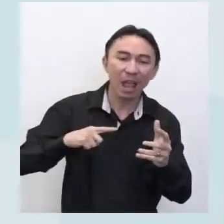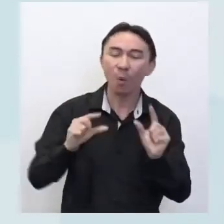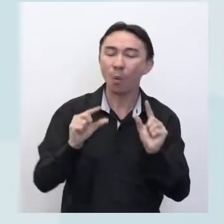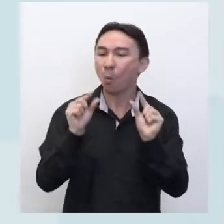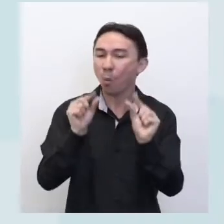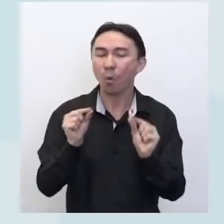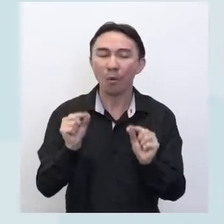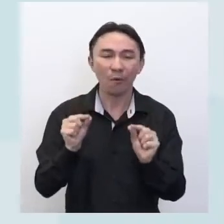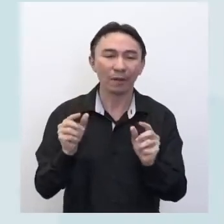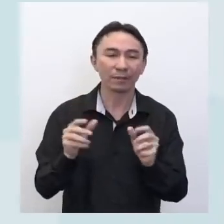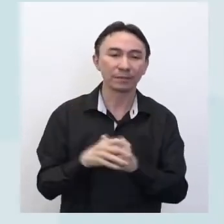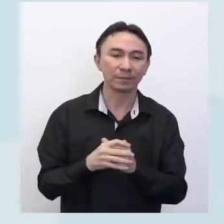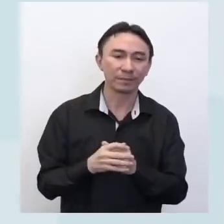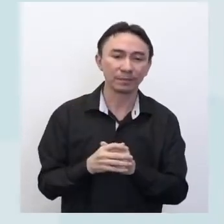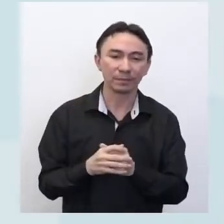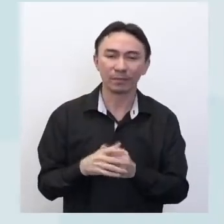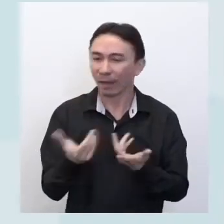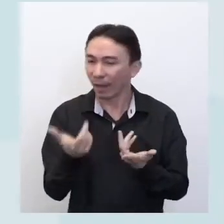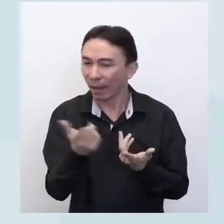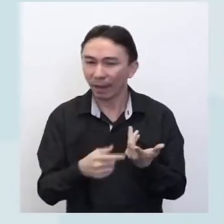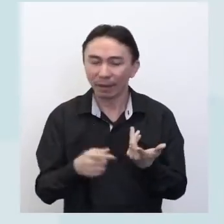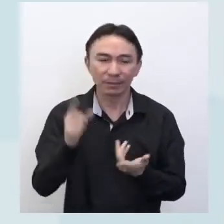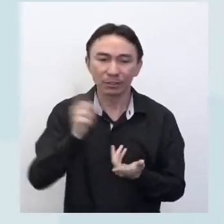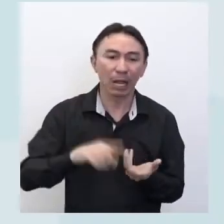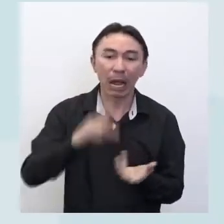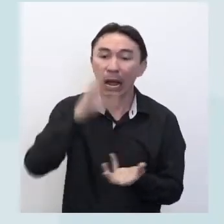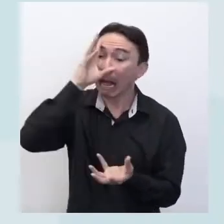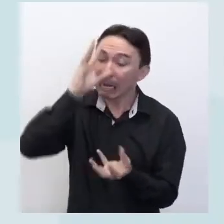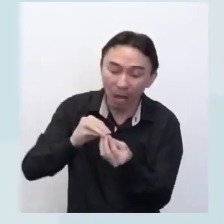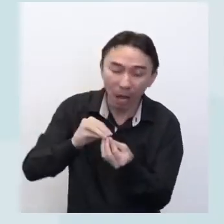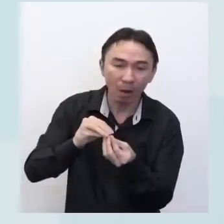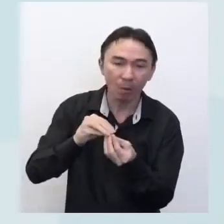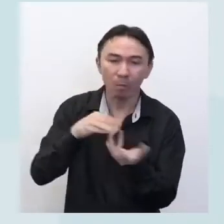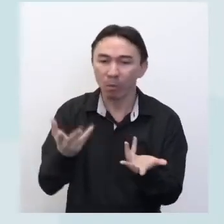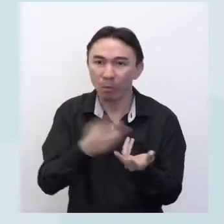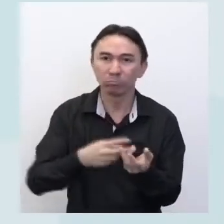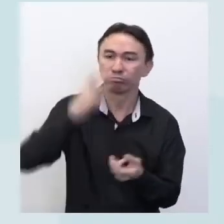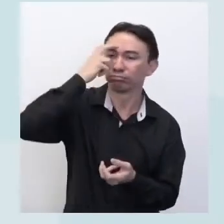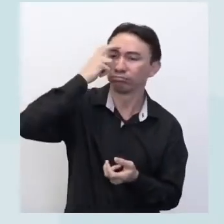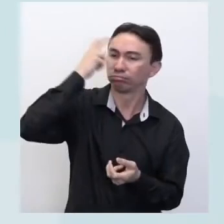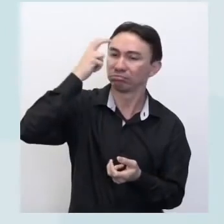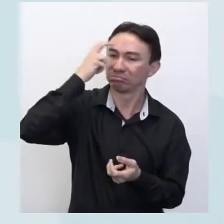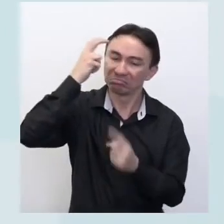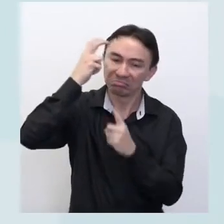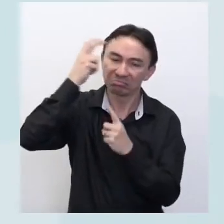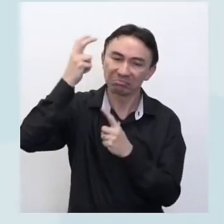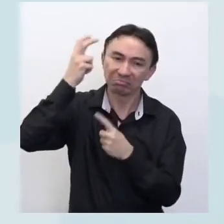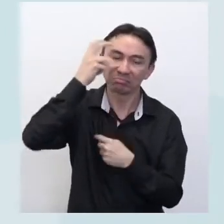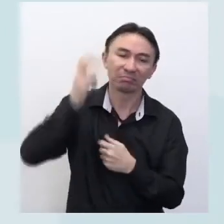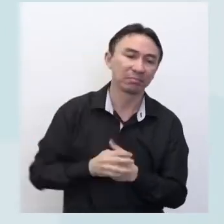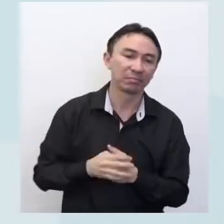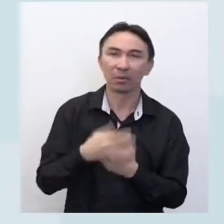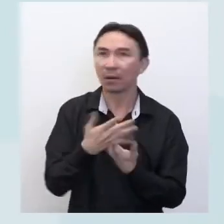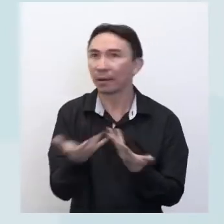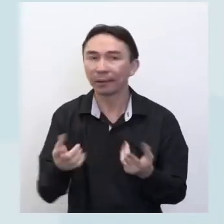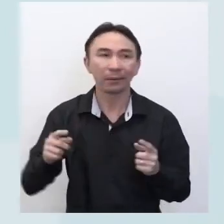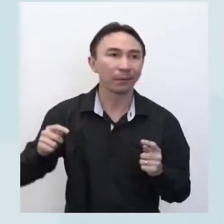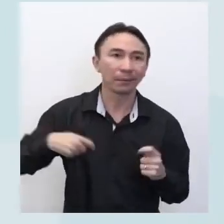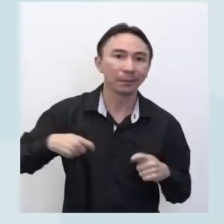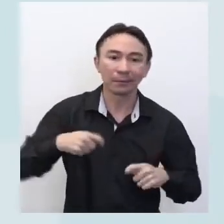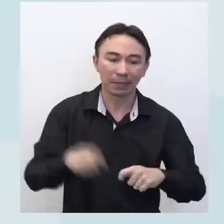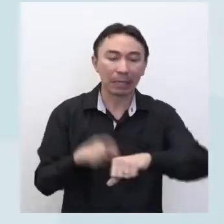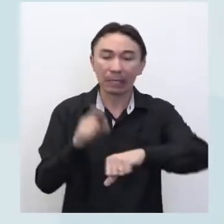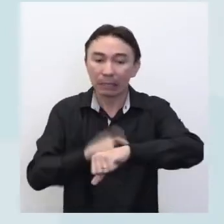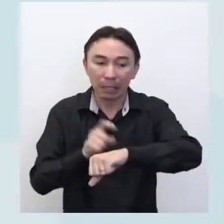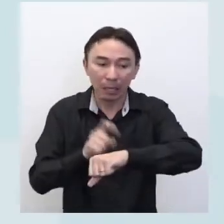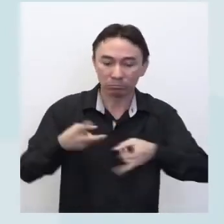chama de razão ou intelecto. Então seria a capacidade de percepção do tempo,